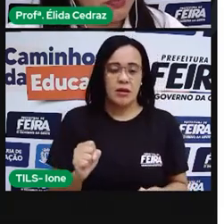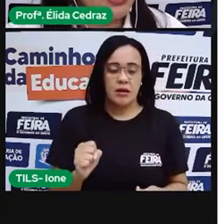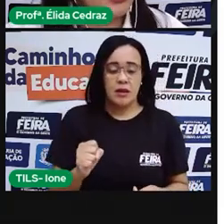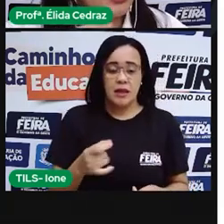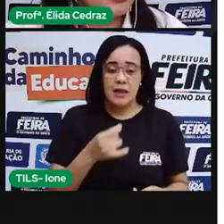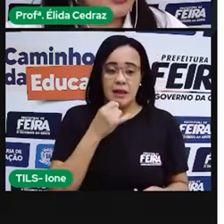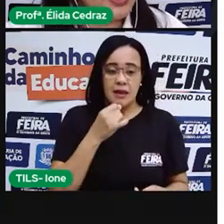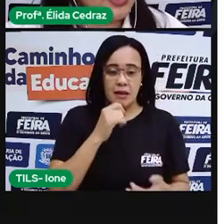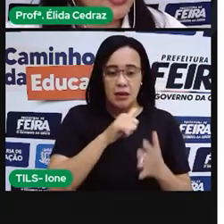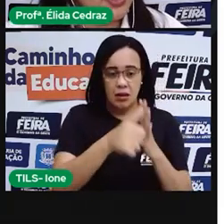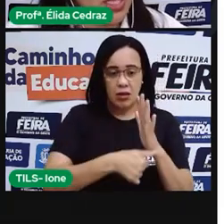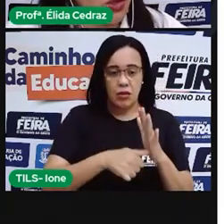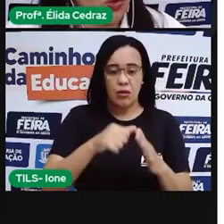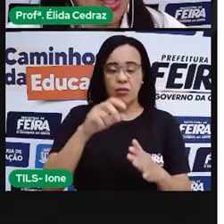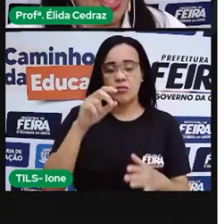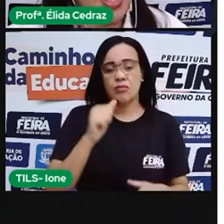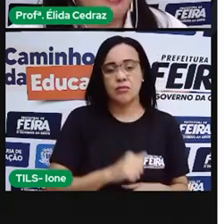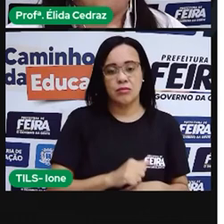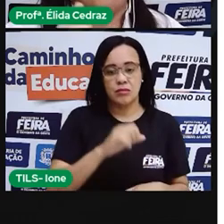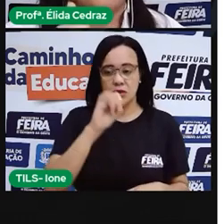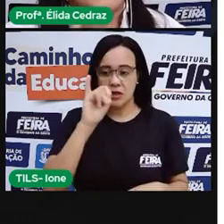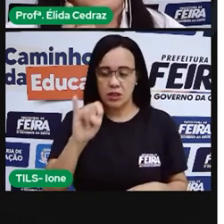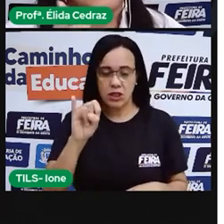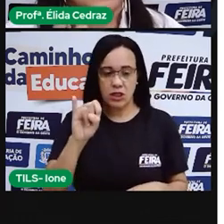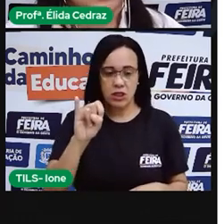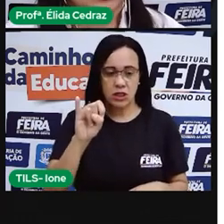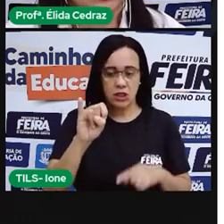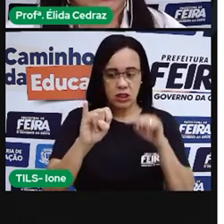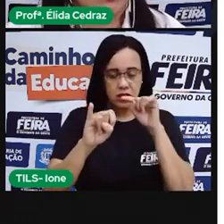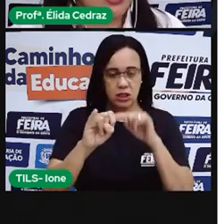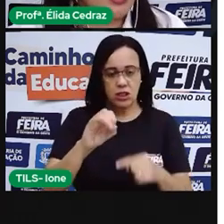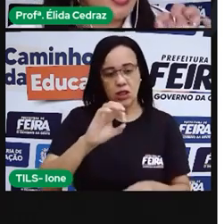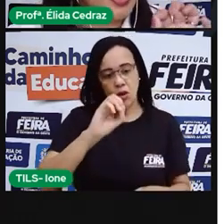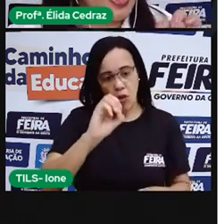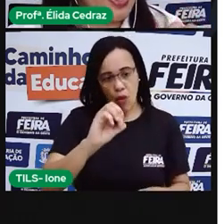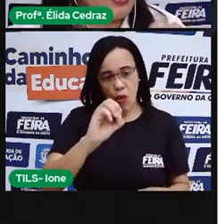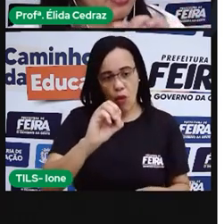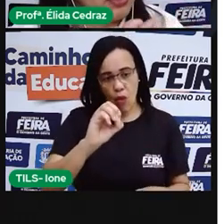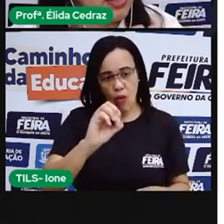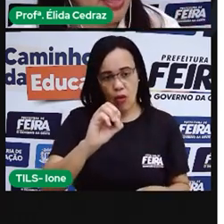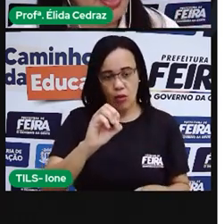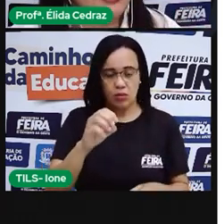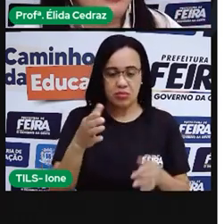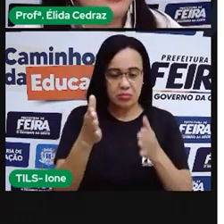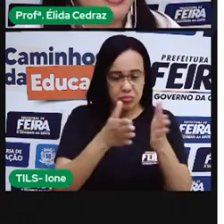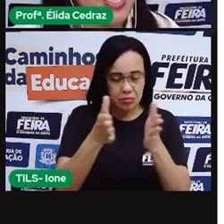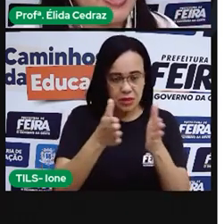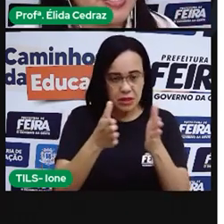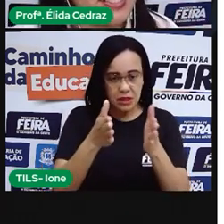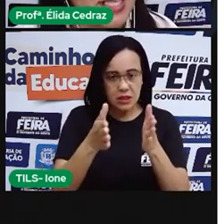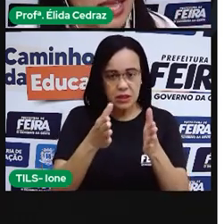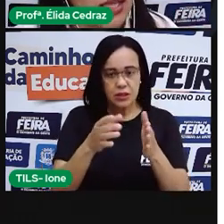vogais. I e O. Aviso. É e